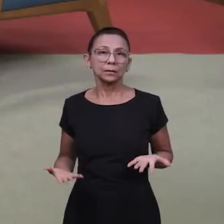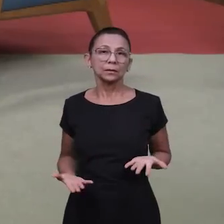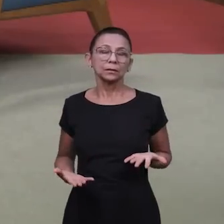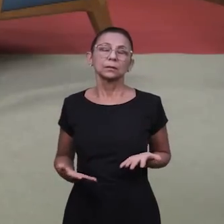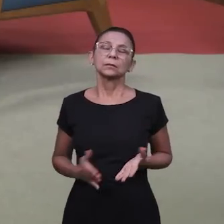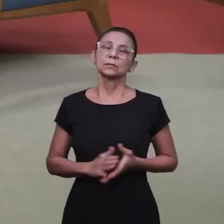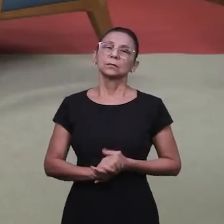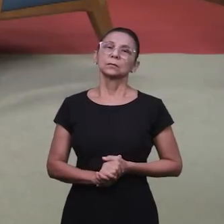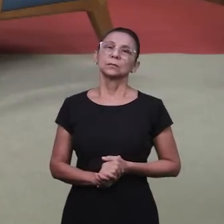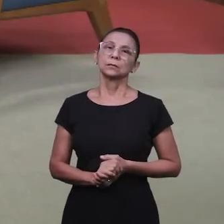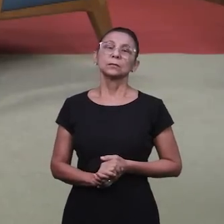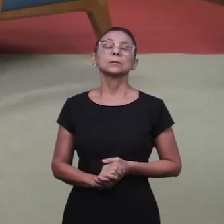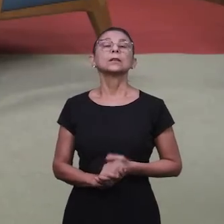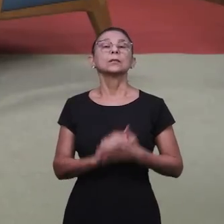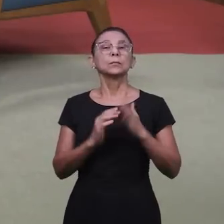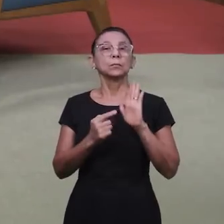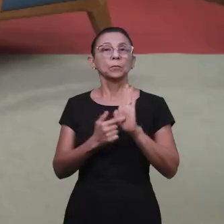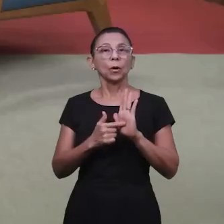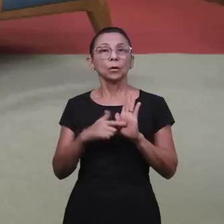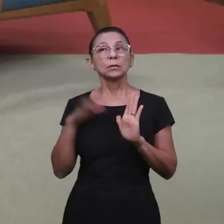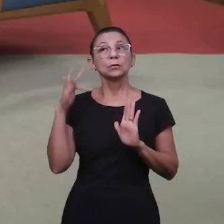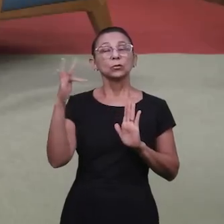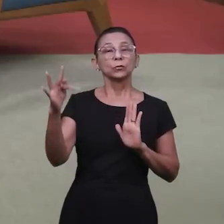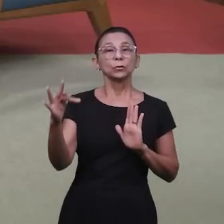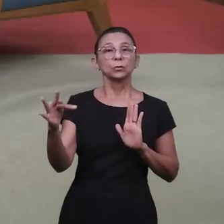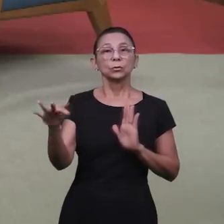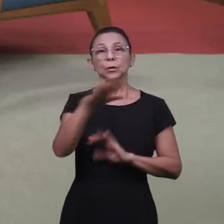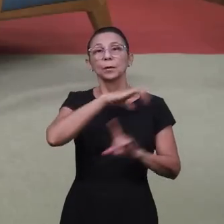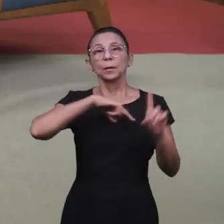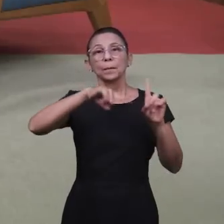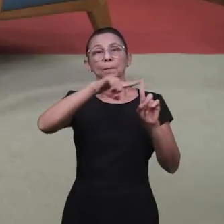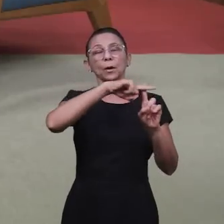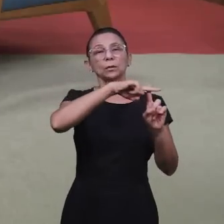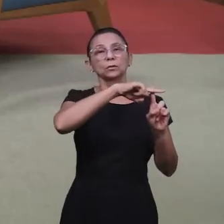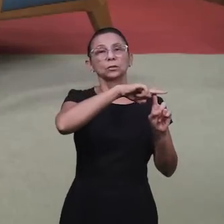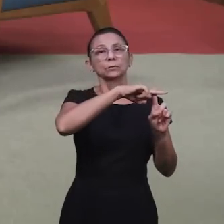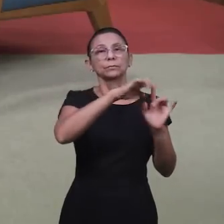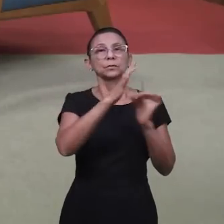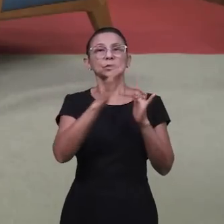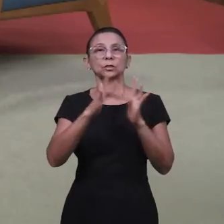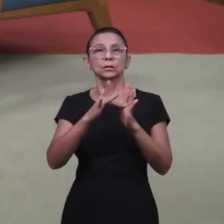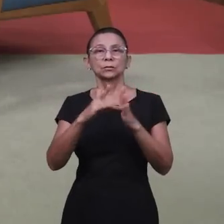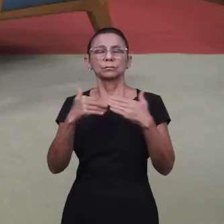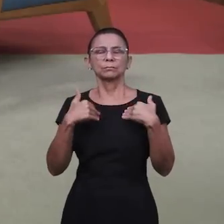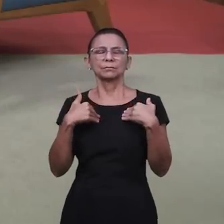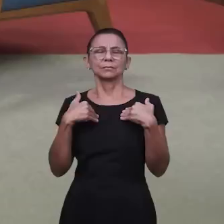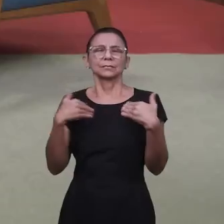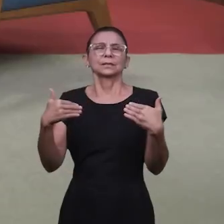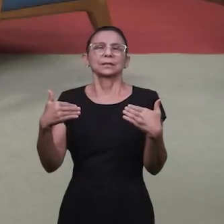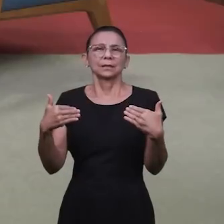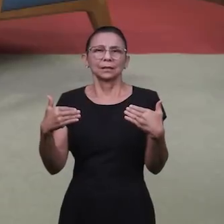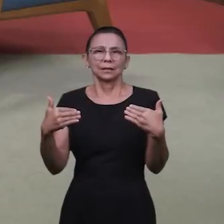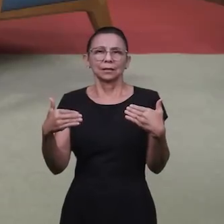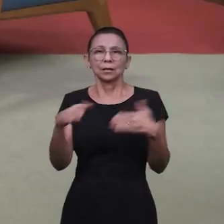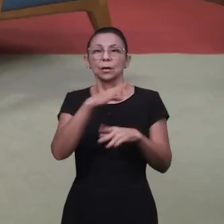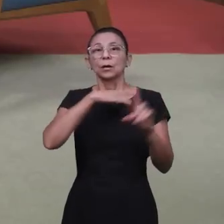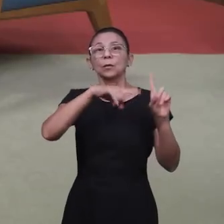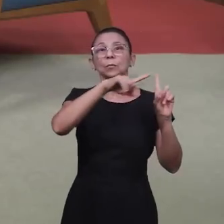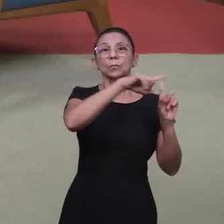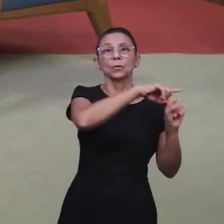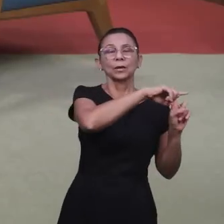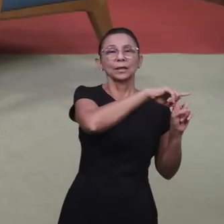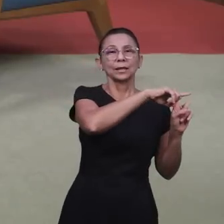explicou, do seu sacrifício, né? Ele ia se entregar, morrer por essa